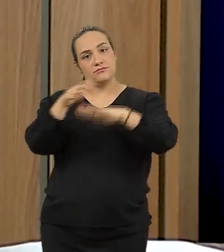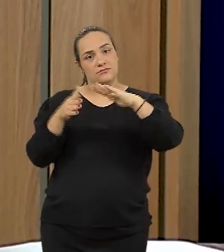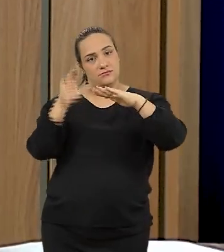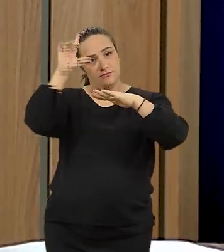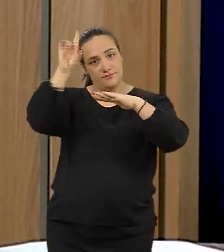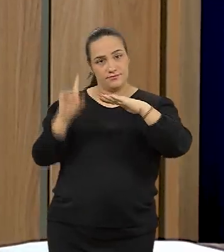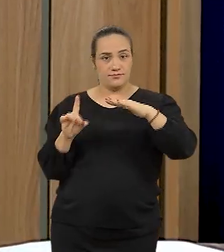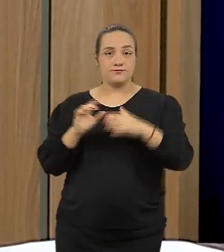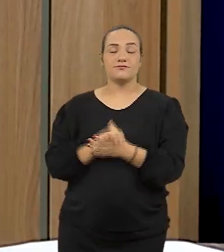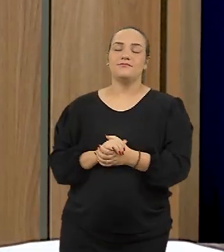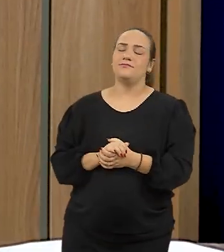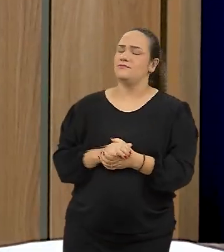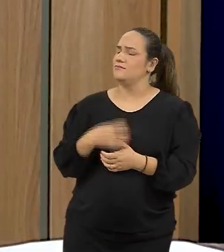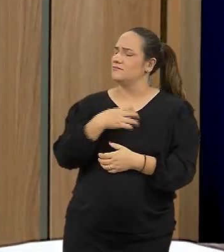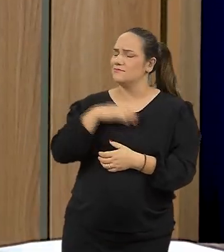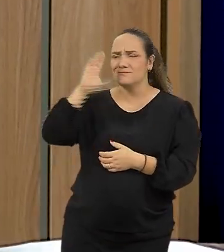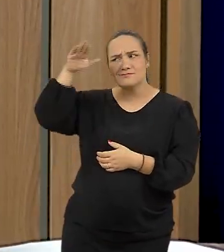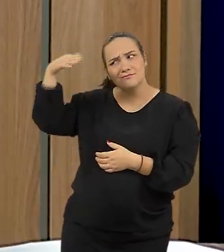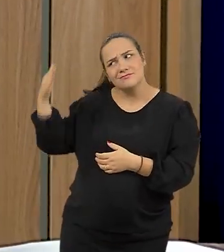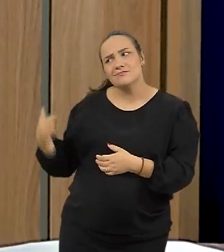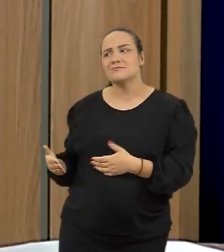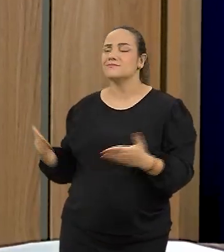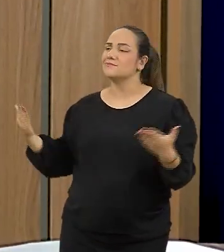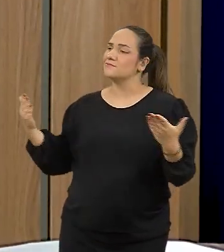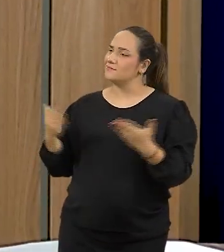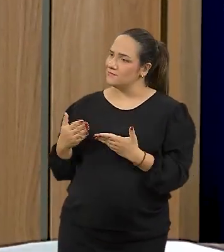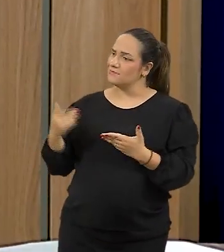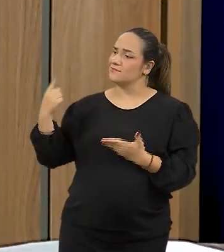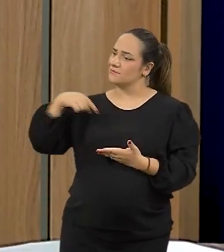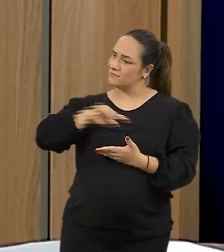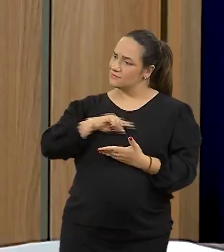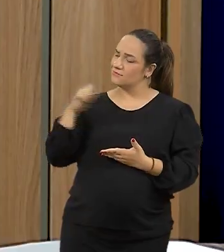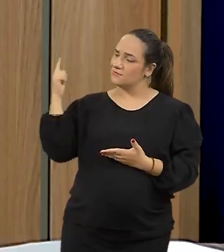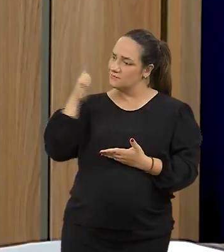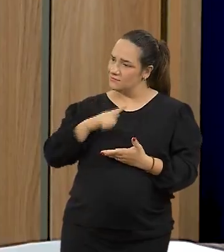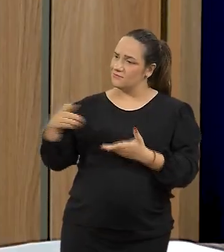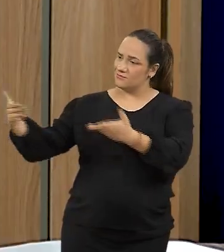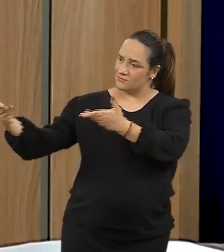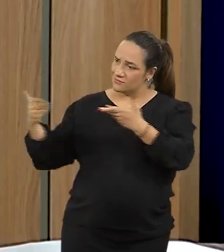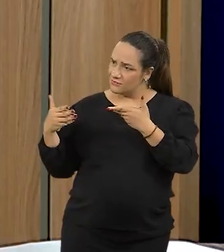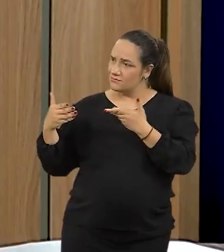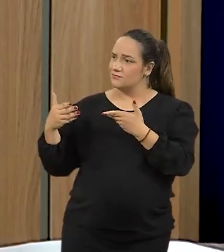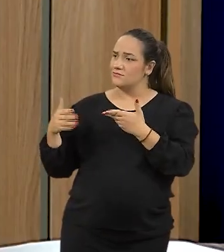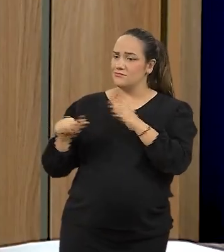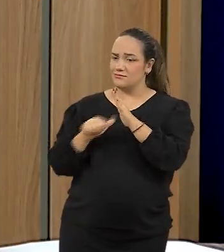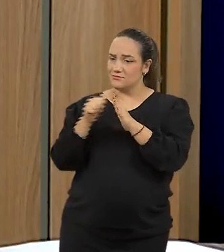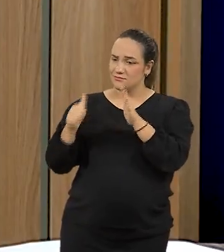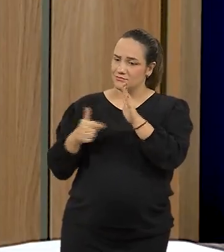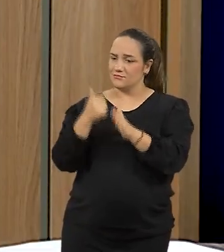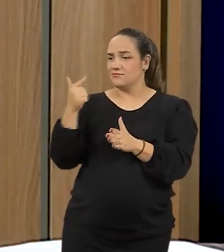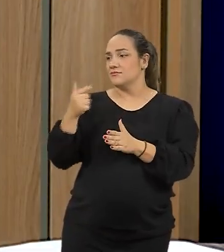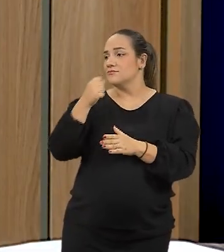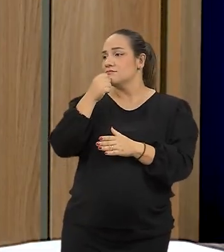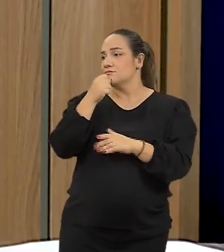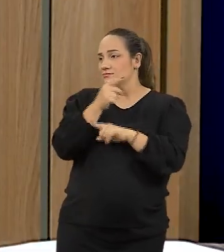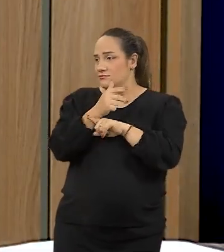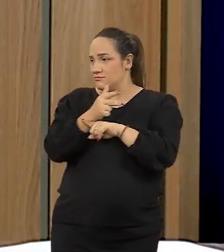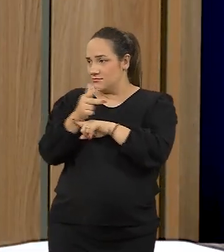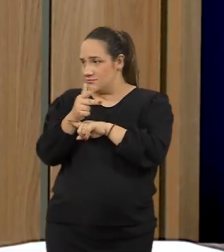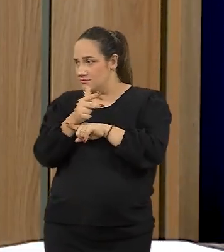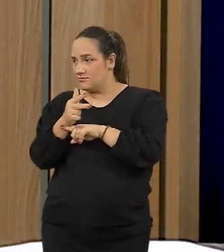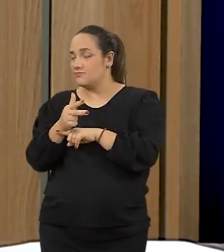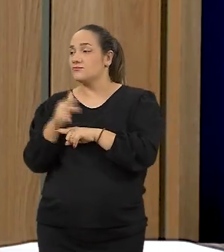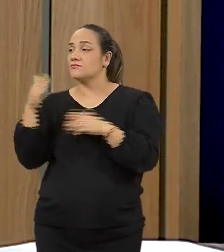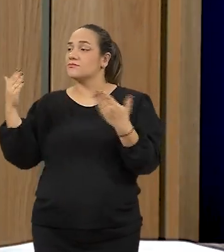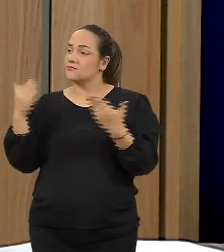Assembleia Legislativa, e a honra de poder contar hoje, nesse nosso segundo episódio da década do novo